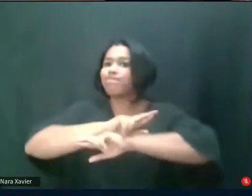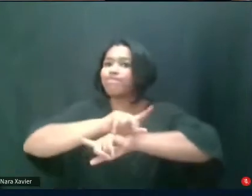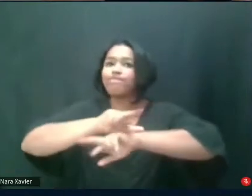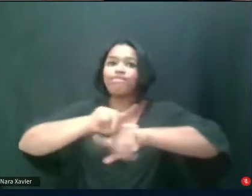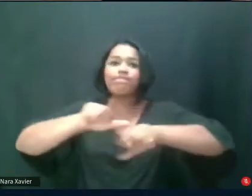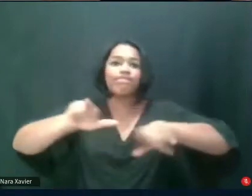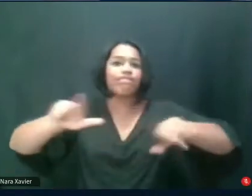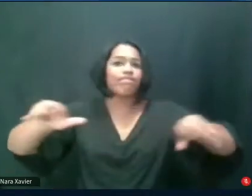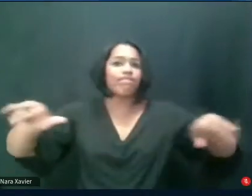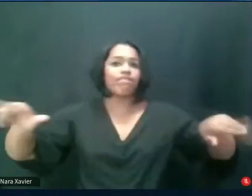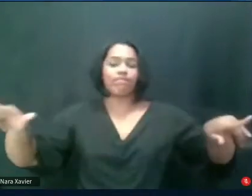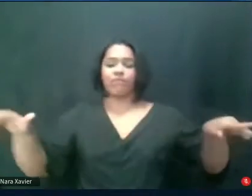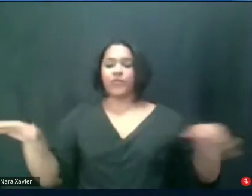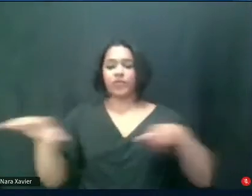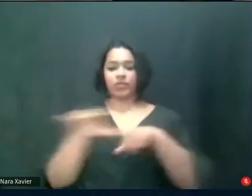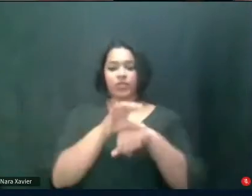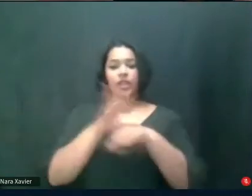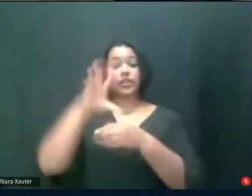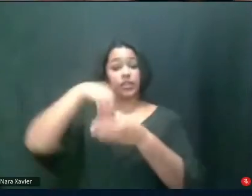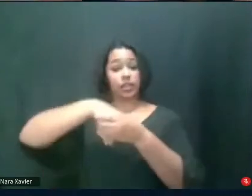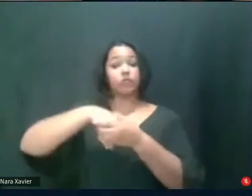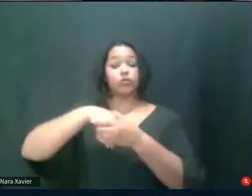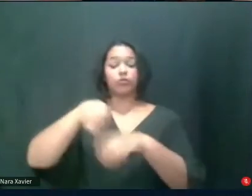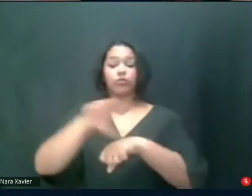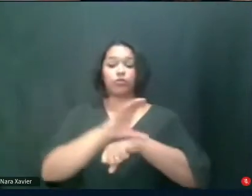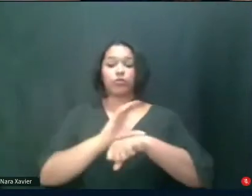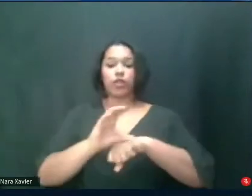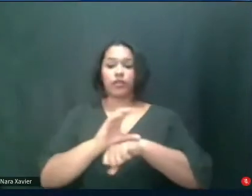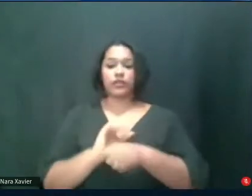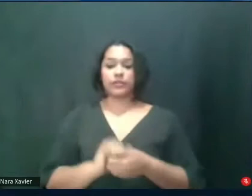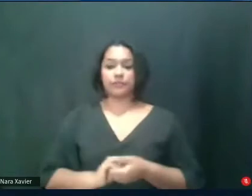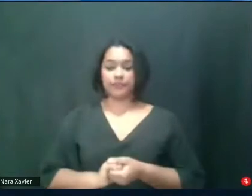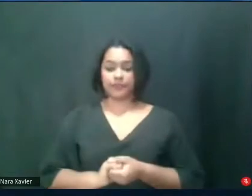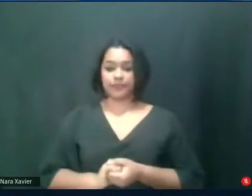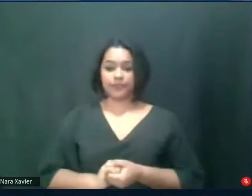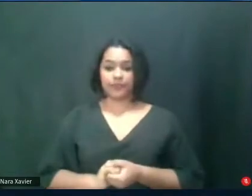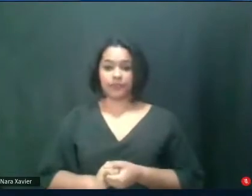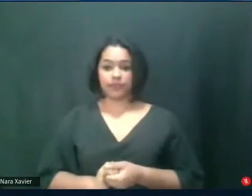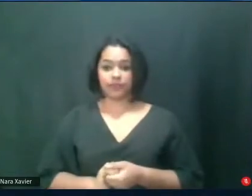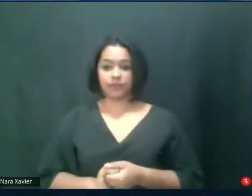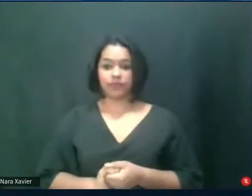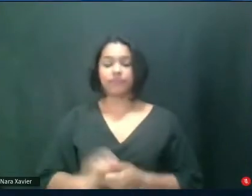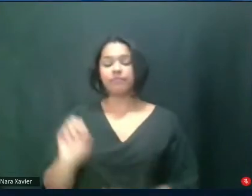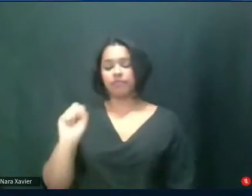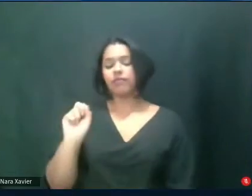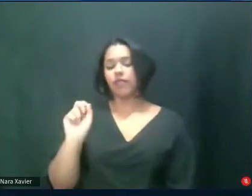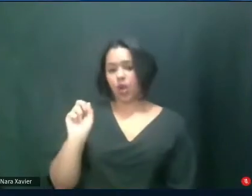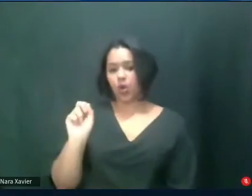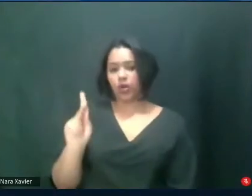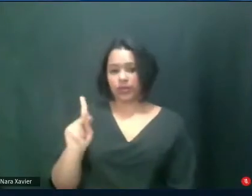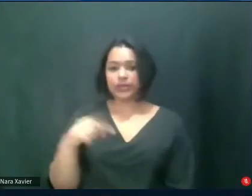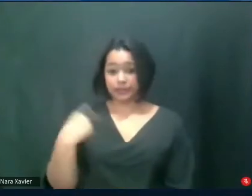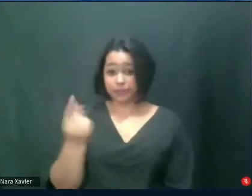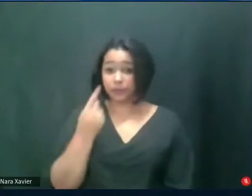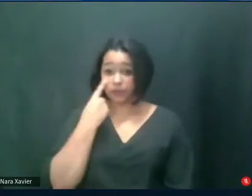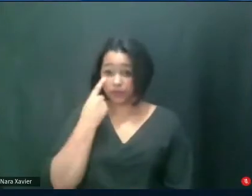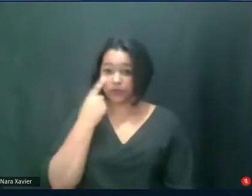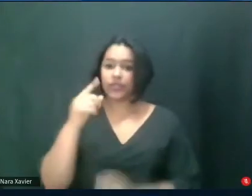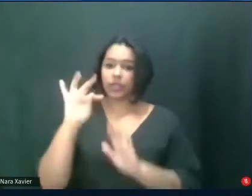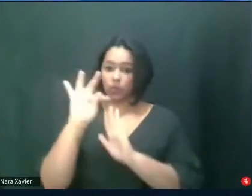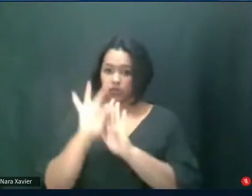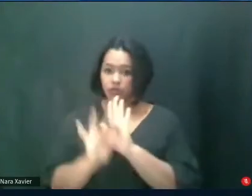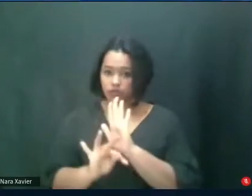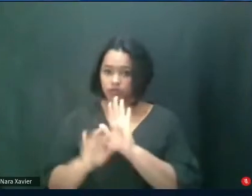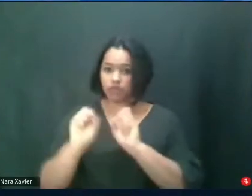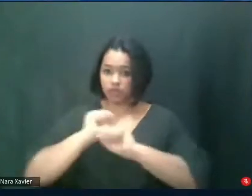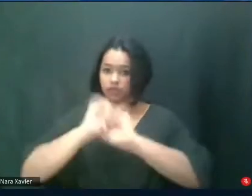diversidade dentro dos CAIS. Ok, talvez dar uma checada na redação para deixar